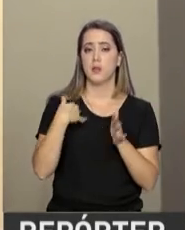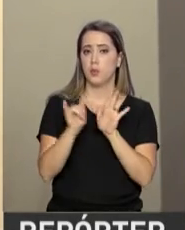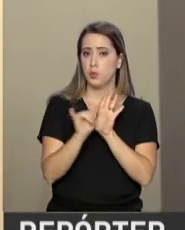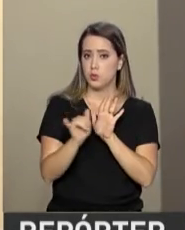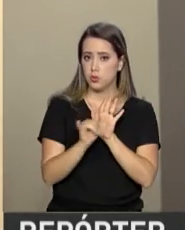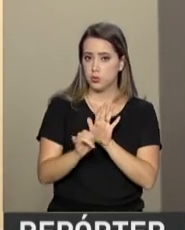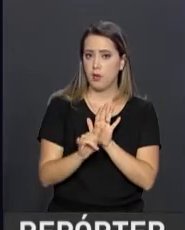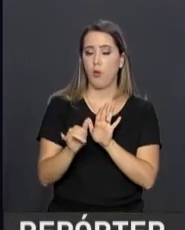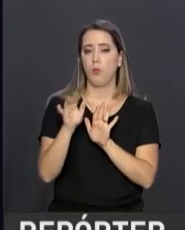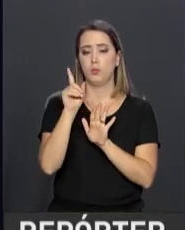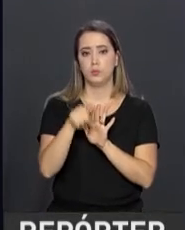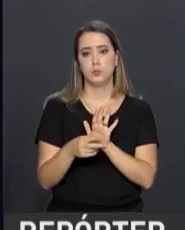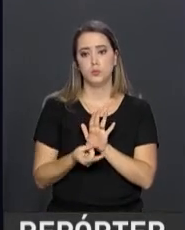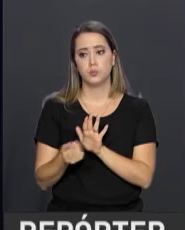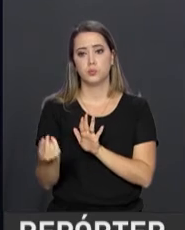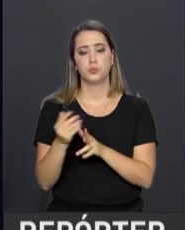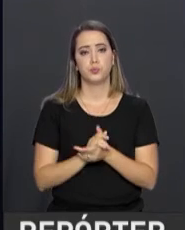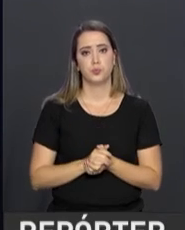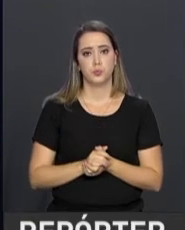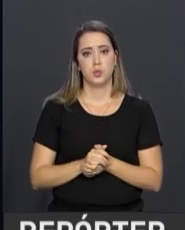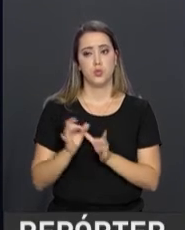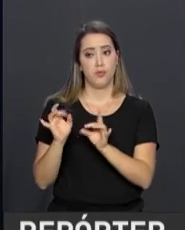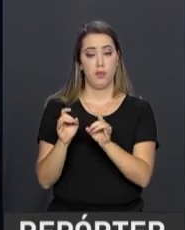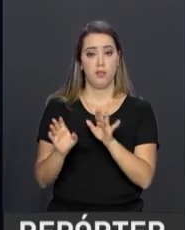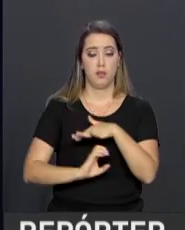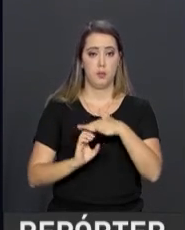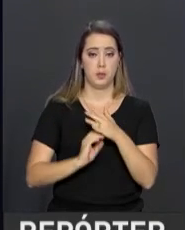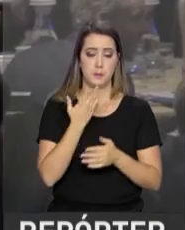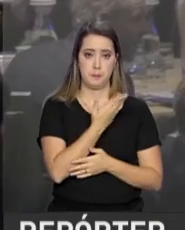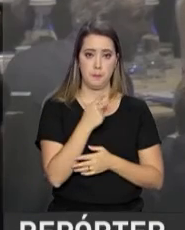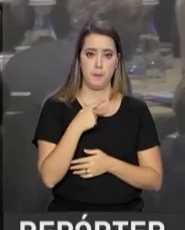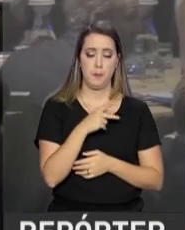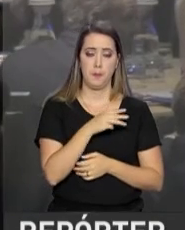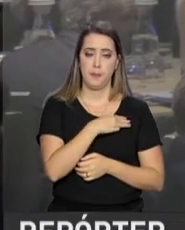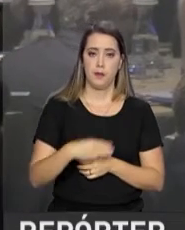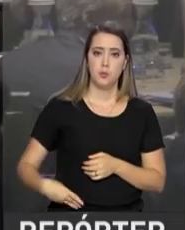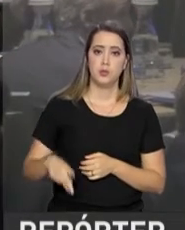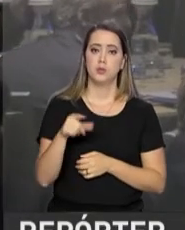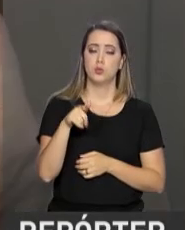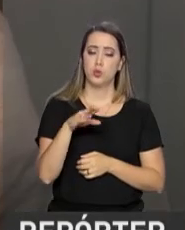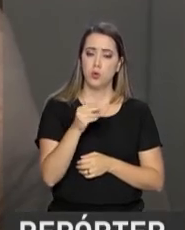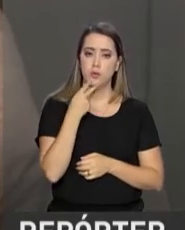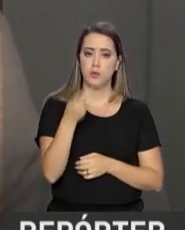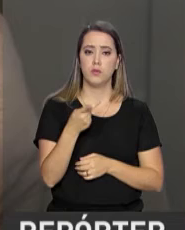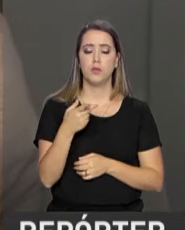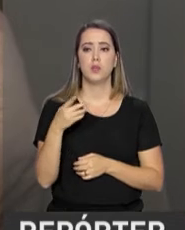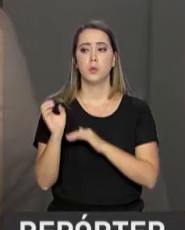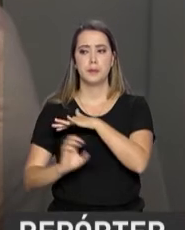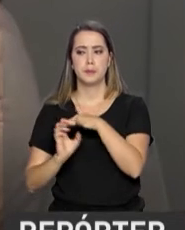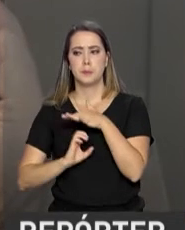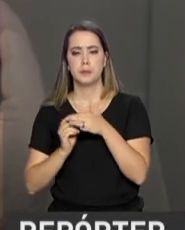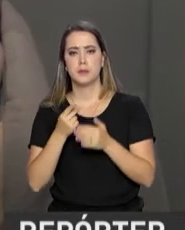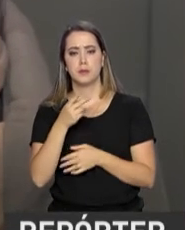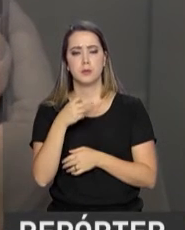de capital da empresa. O ministro Diogo Oliveira afirmou que a retomada do crescimento no Brasil tem atraído os investidores. Nós percebemos